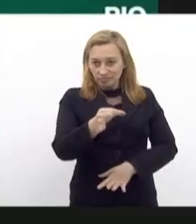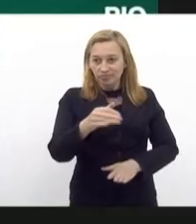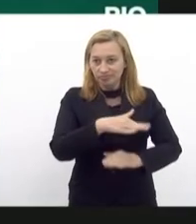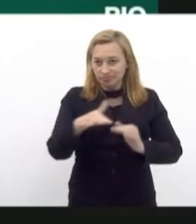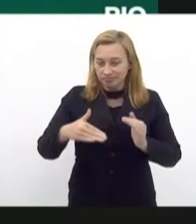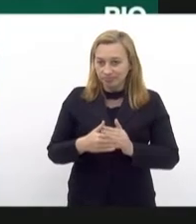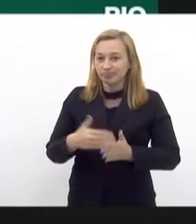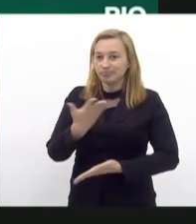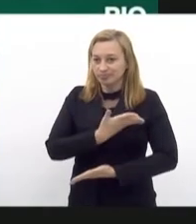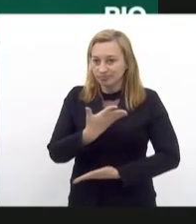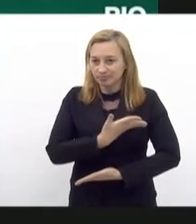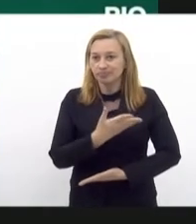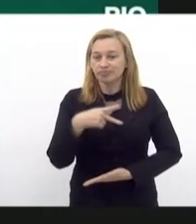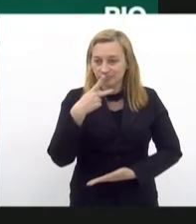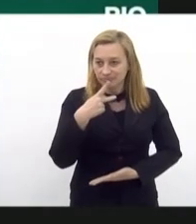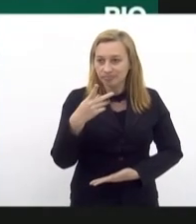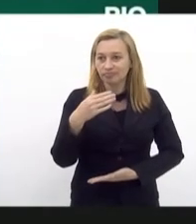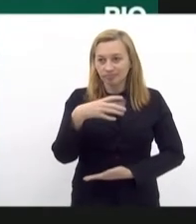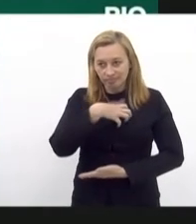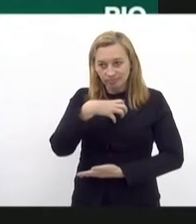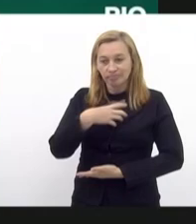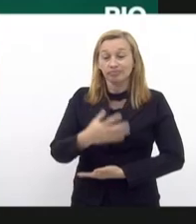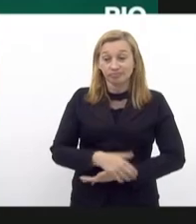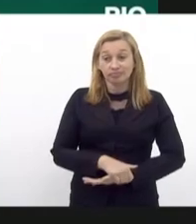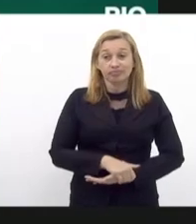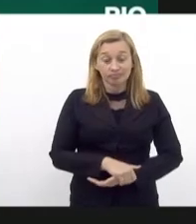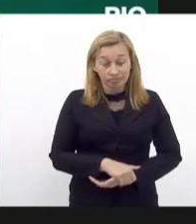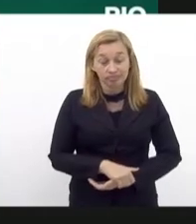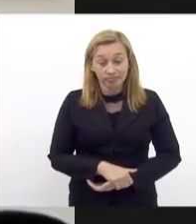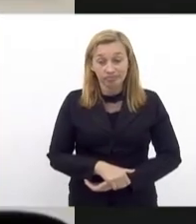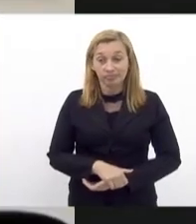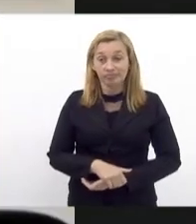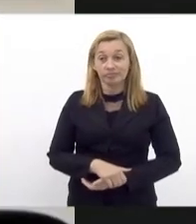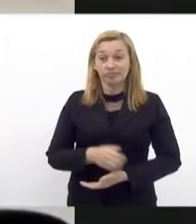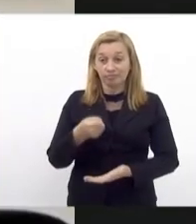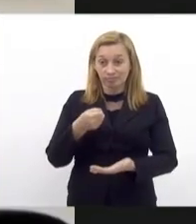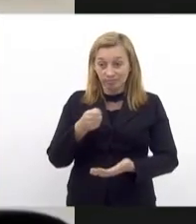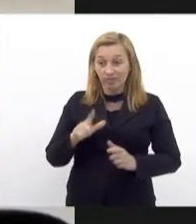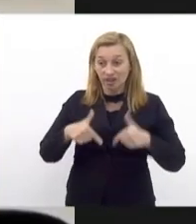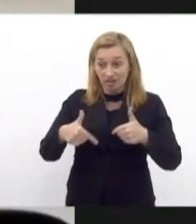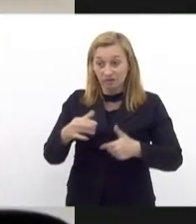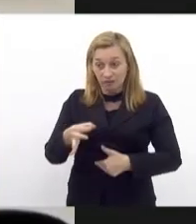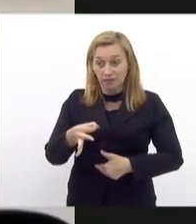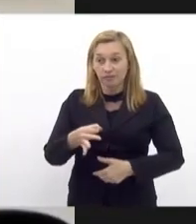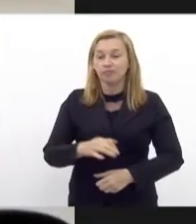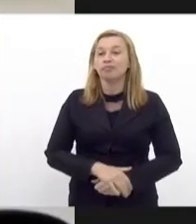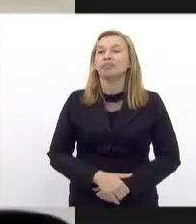todos os companheiros que se pronunciaram nesse sentido. Tem que ser uma coisa, um jogo muito duro mesmo.